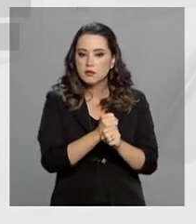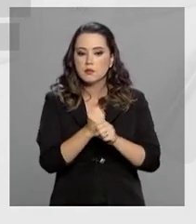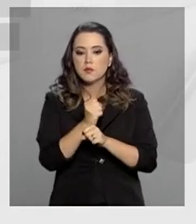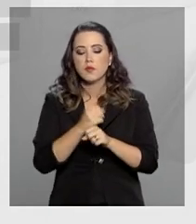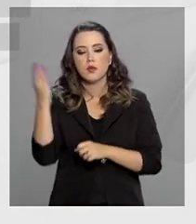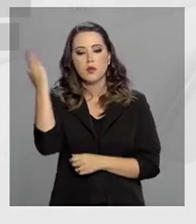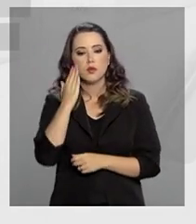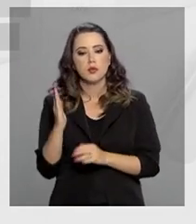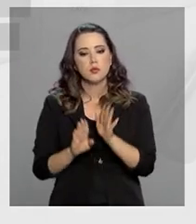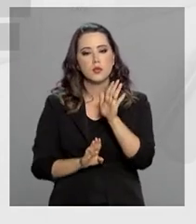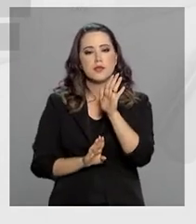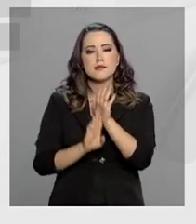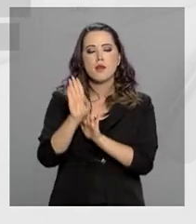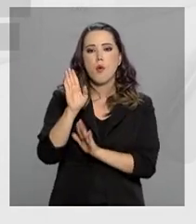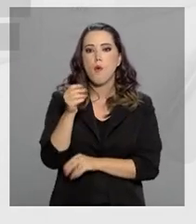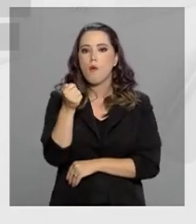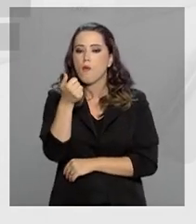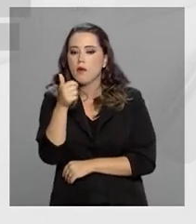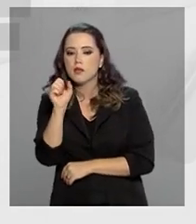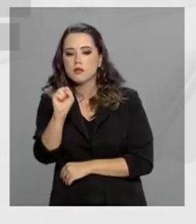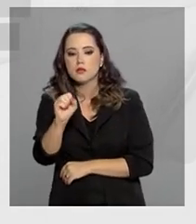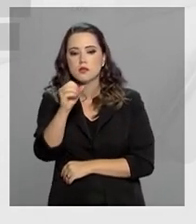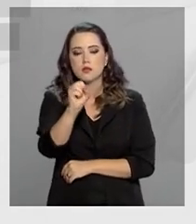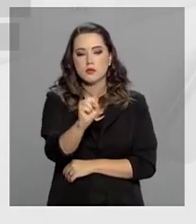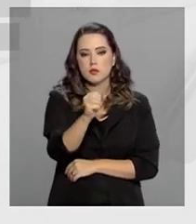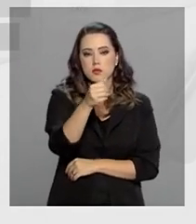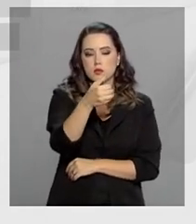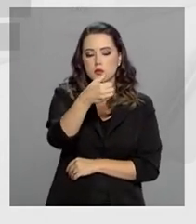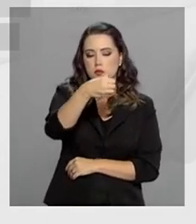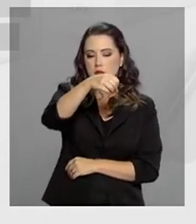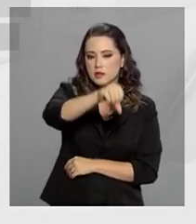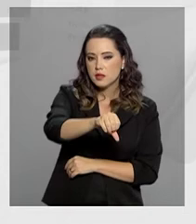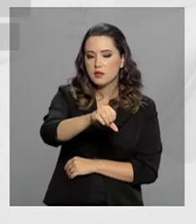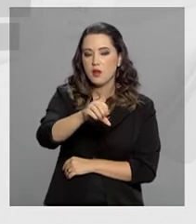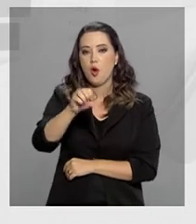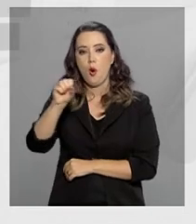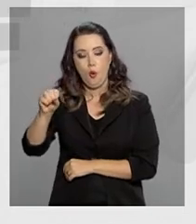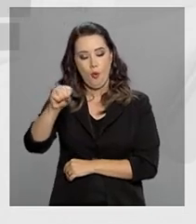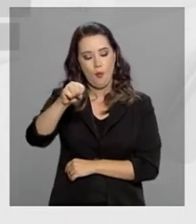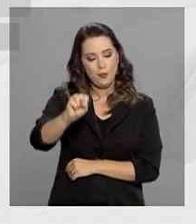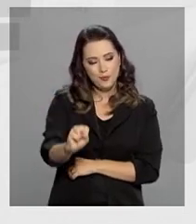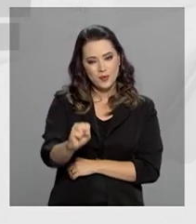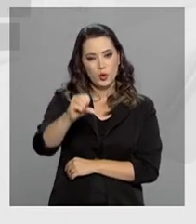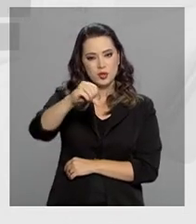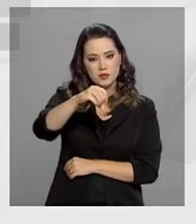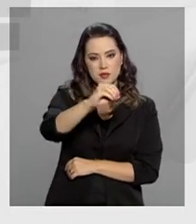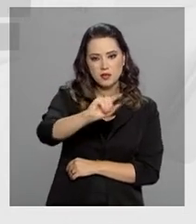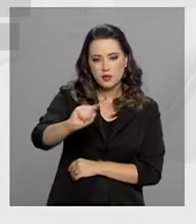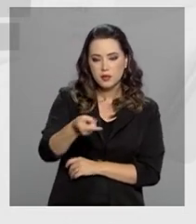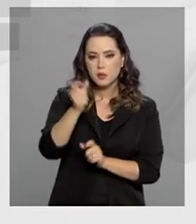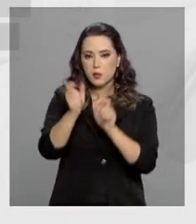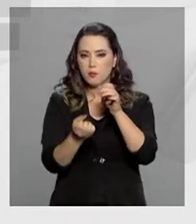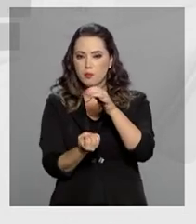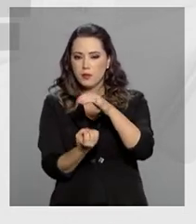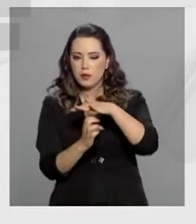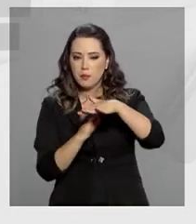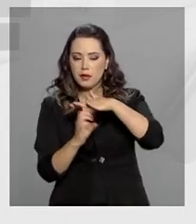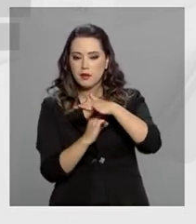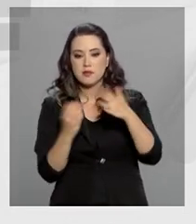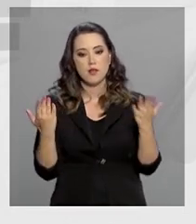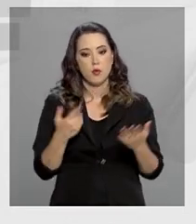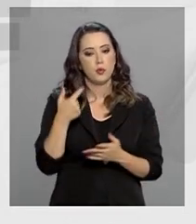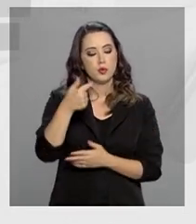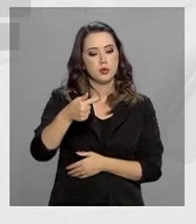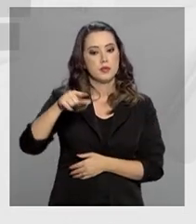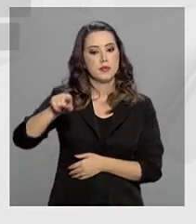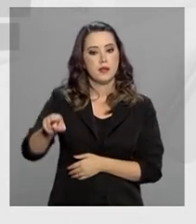brasil registrou quase oitocentos e noventa mil empreendedores atualmente o país já conta com 7 milhões